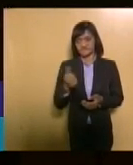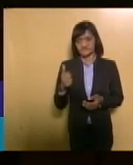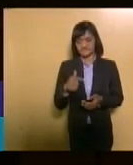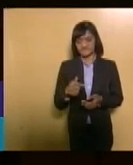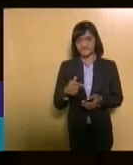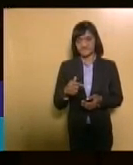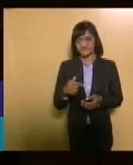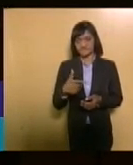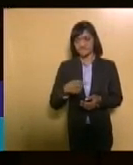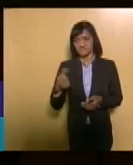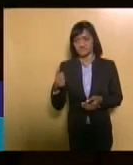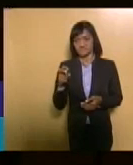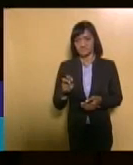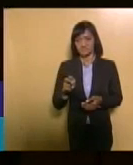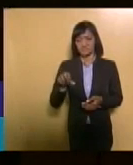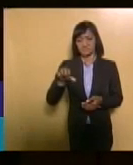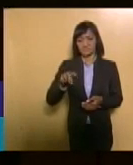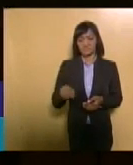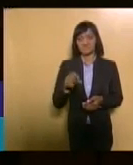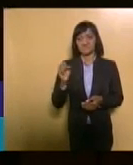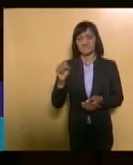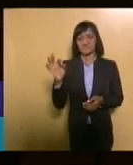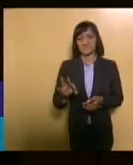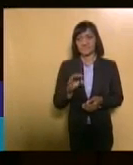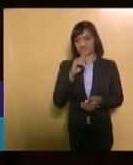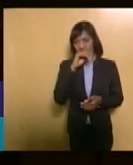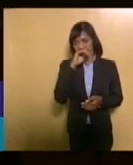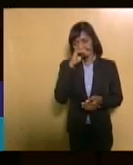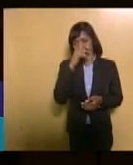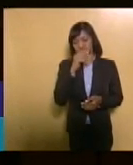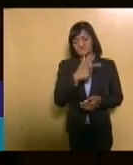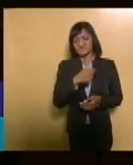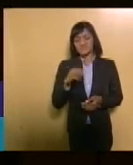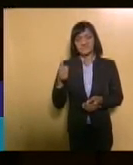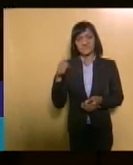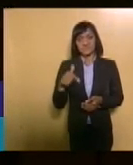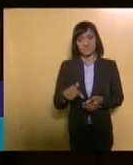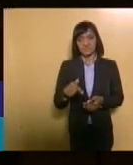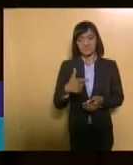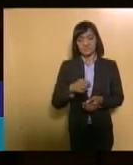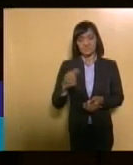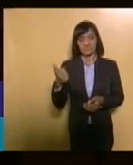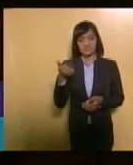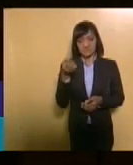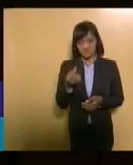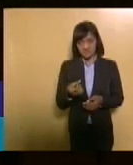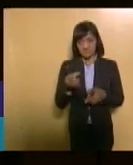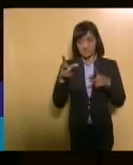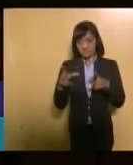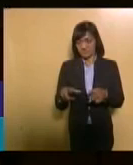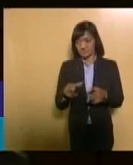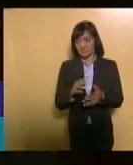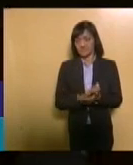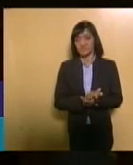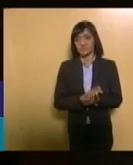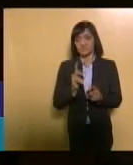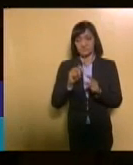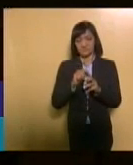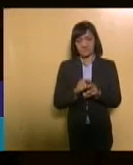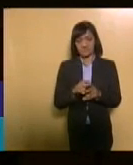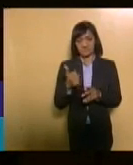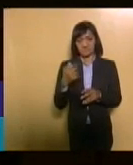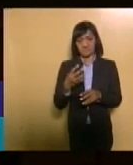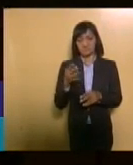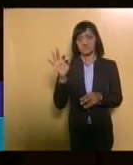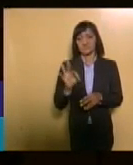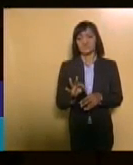2015 redução foi de 9,8 e entre 2017 e 2016 no mesmo período desses meses